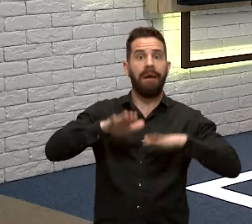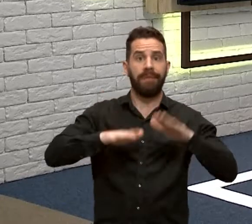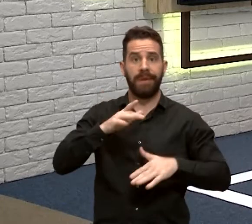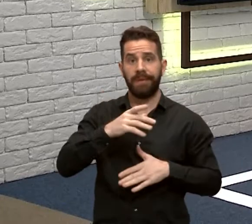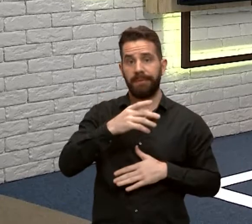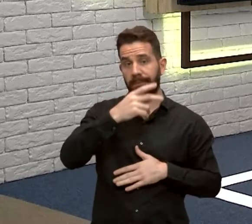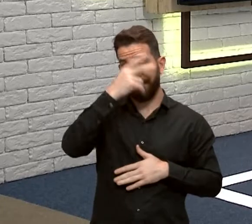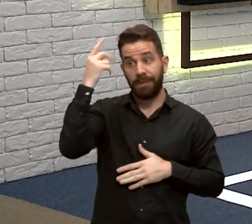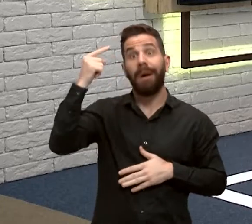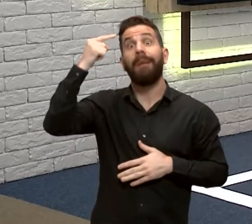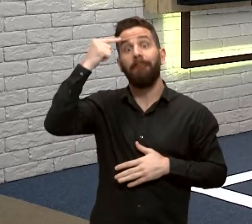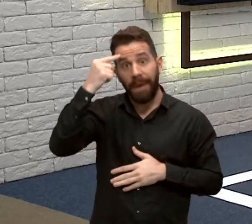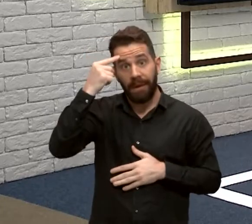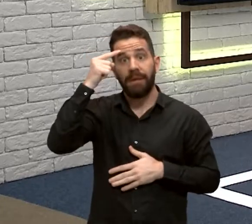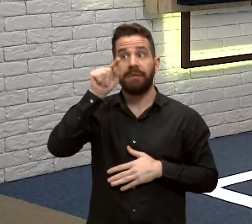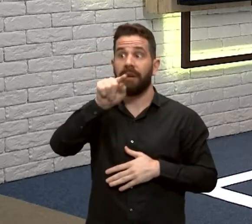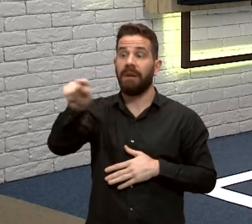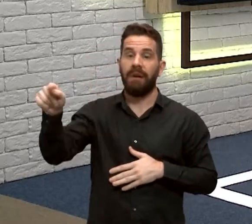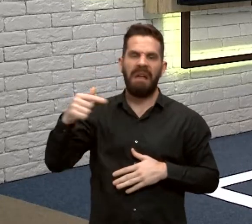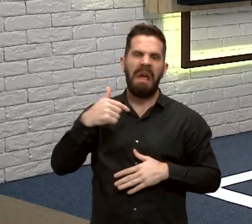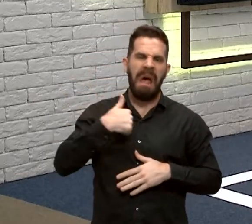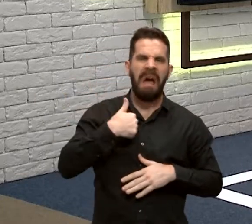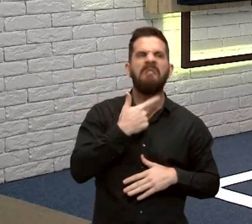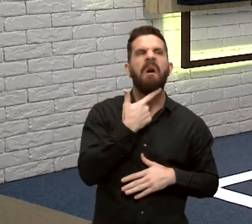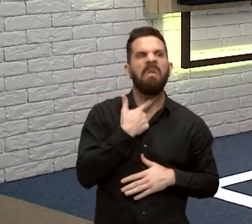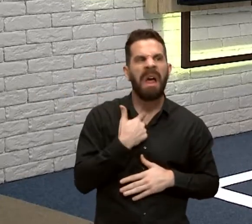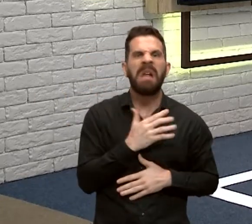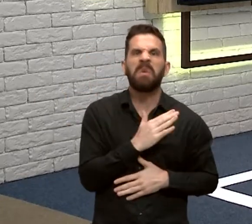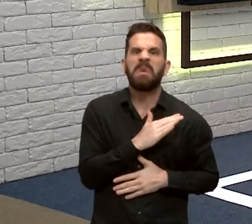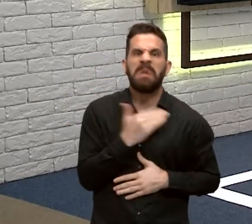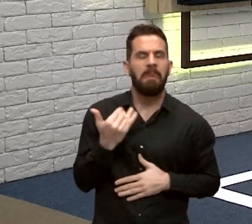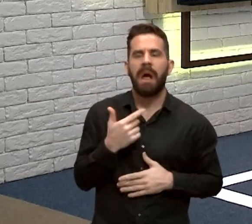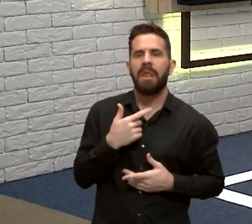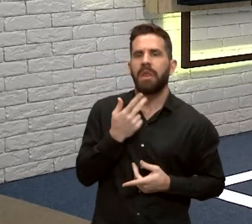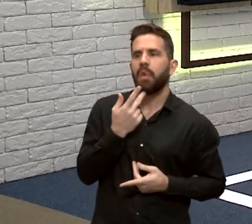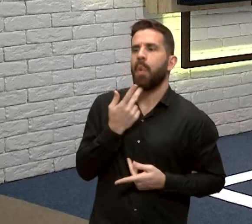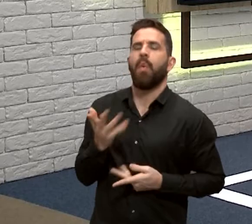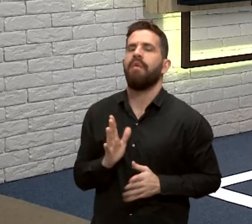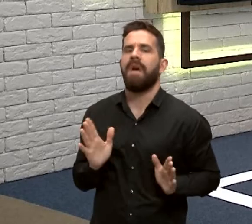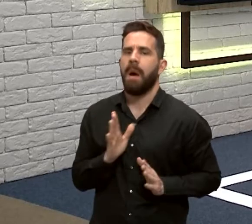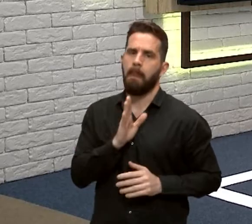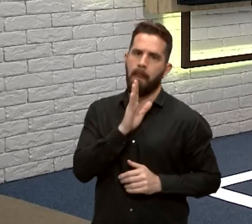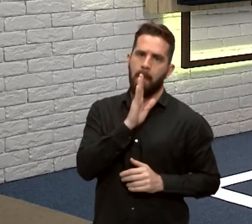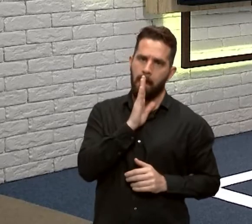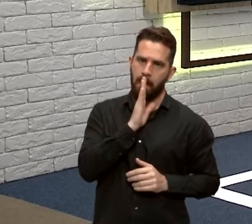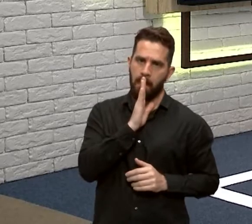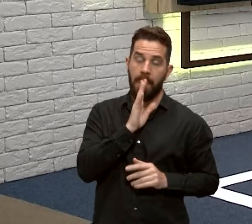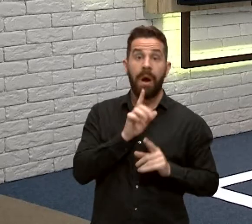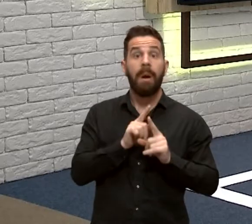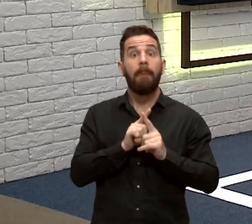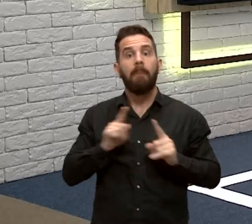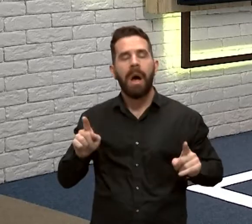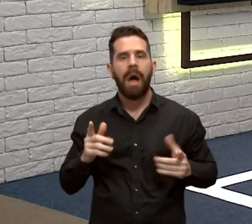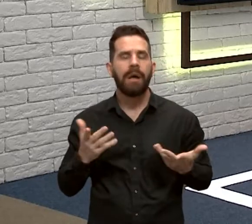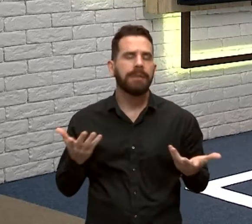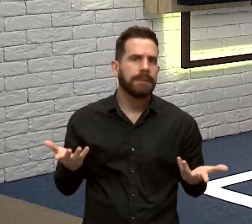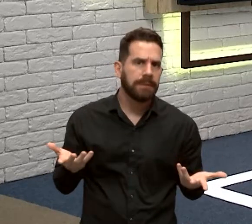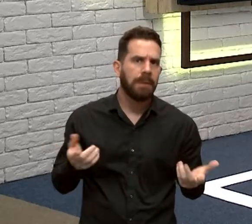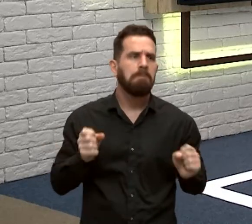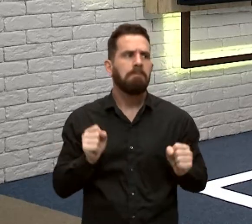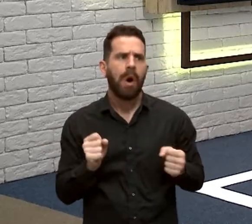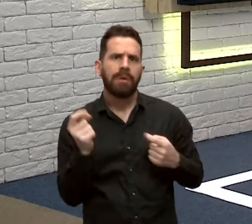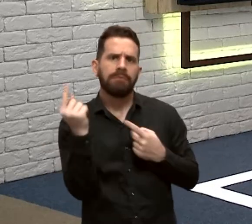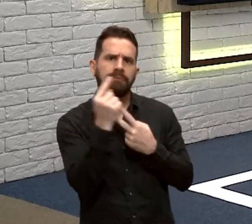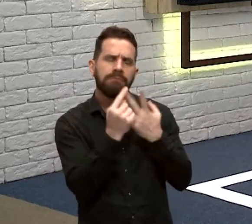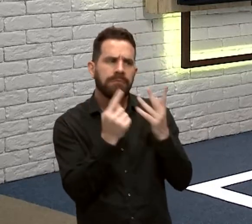de cometer o suicídio não fala que vai fazer isso e tudo mais. Quais são os sinais, tanto verbais quanto